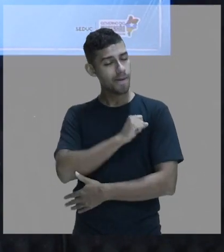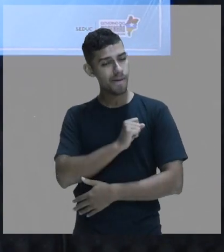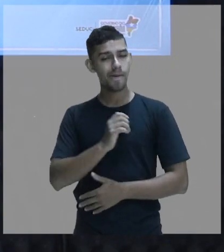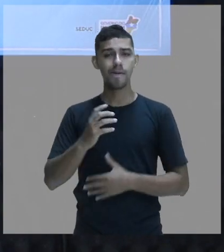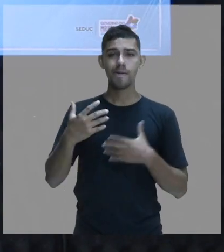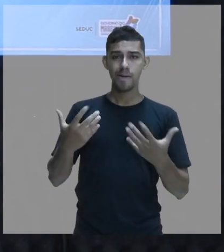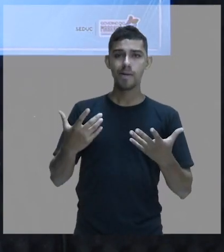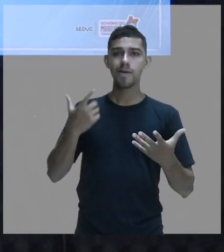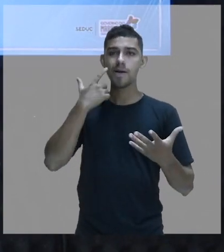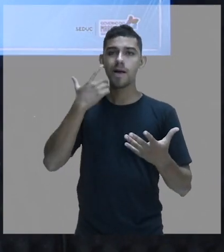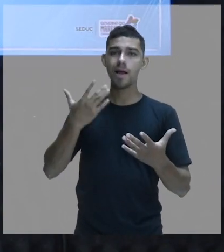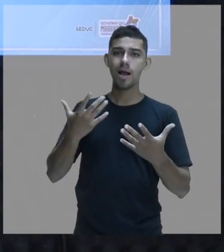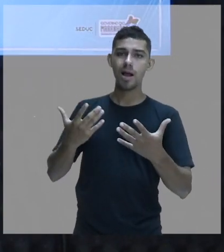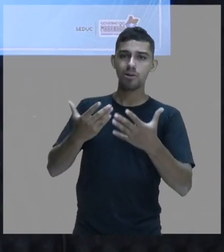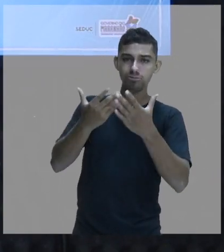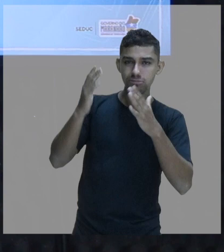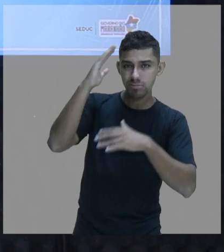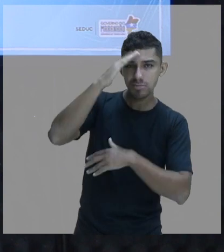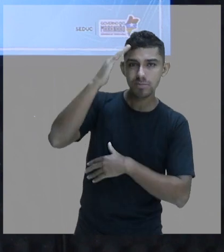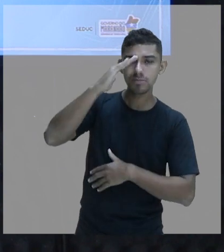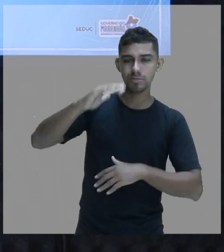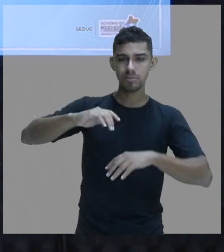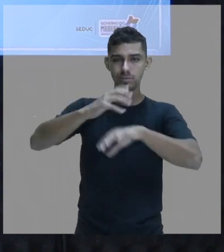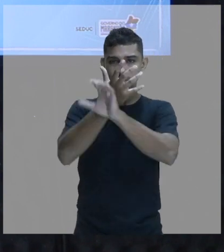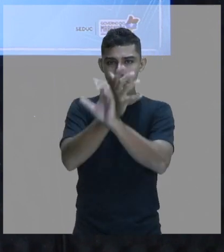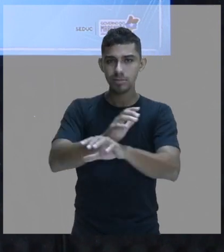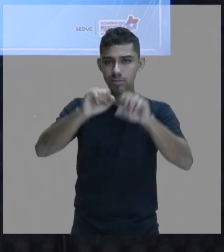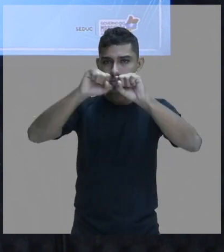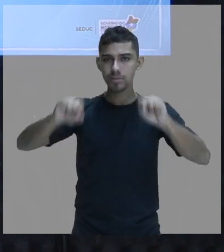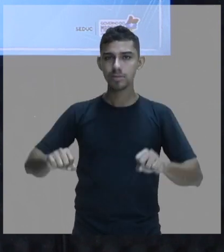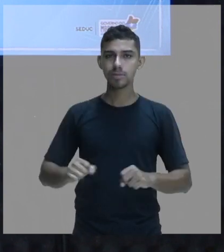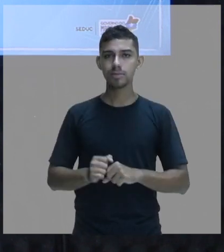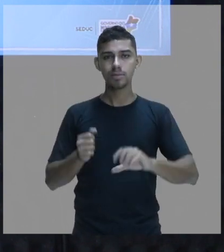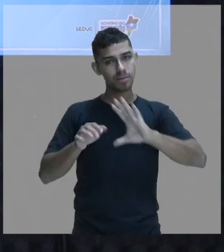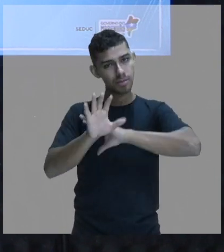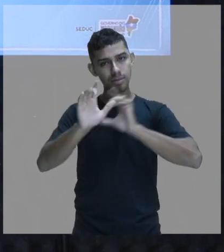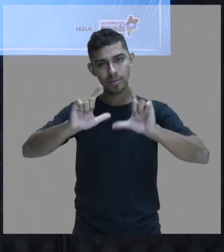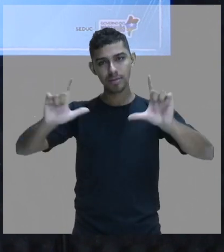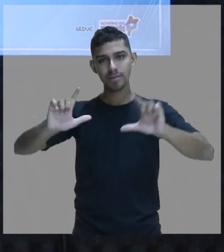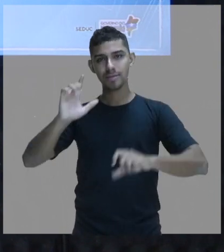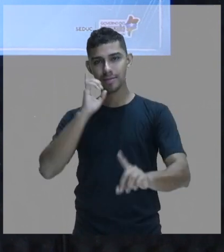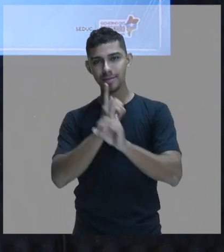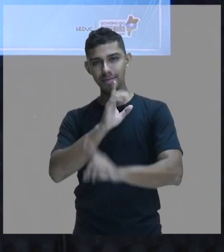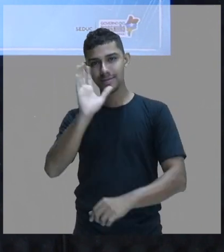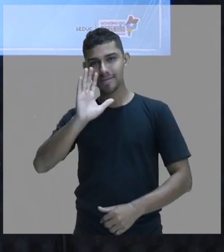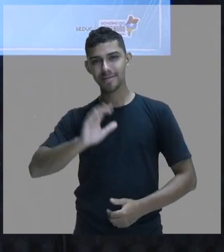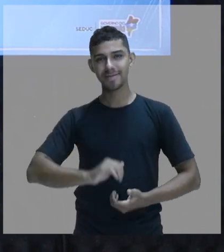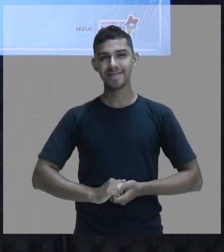entendido aí um pouquinho sobre o sistema esquelético. Acesse a nossa plataforma e até o nosso próximo encontro.